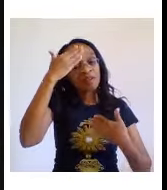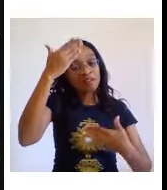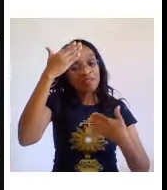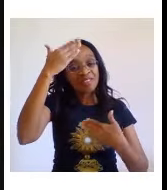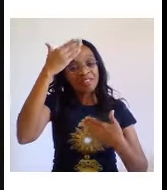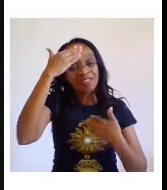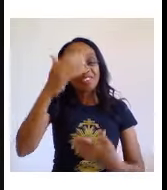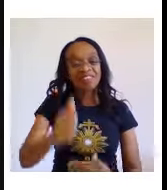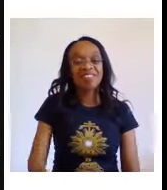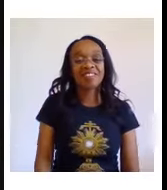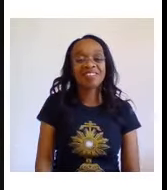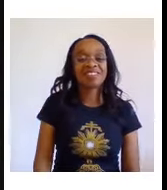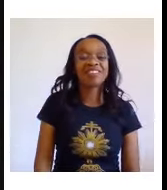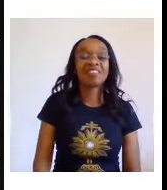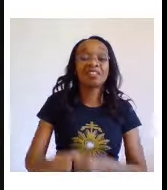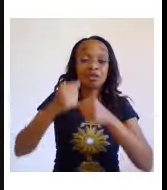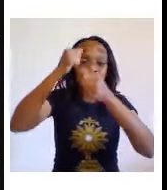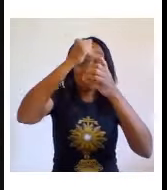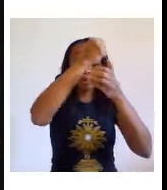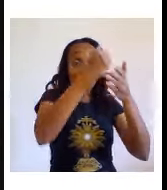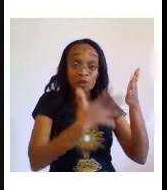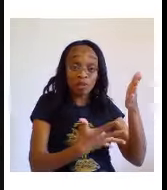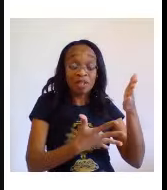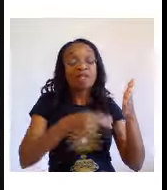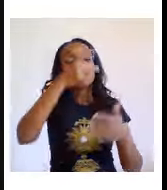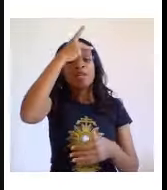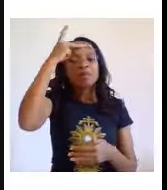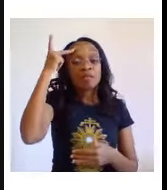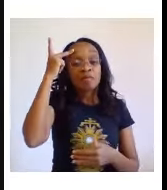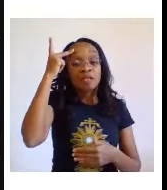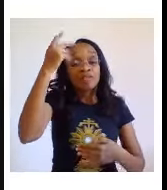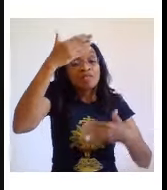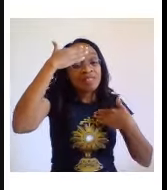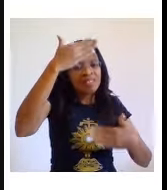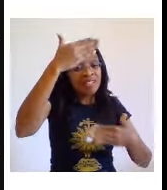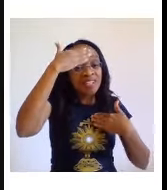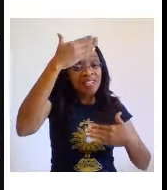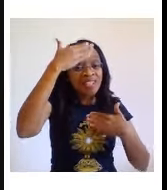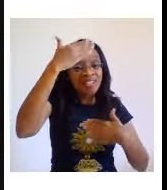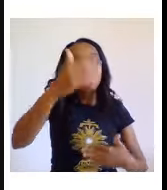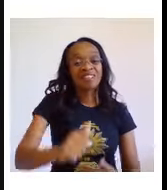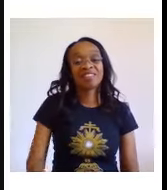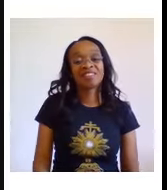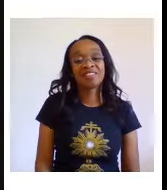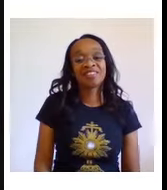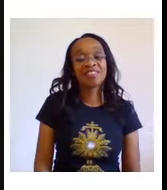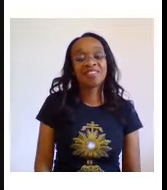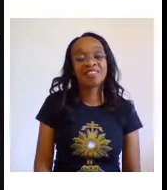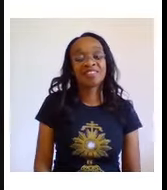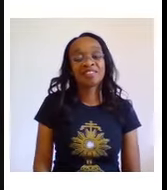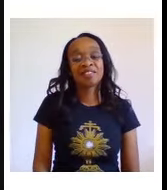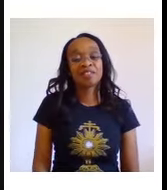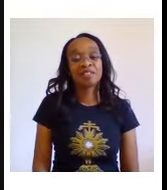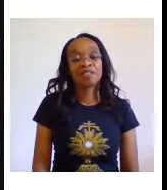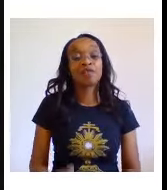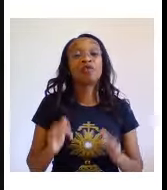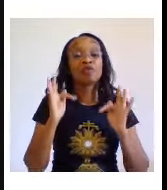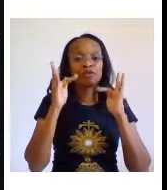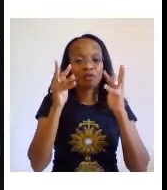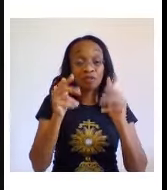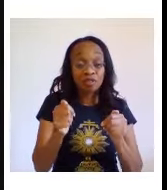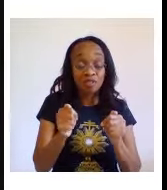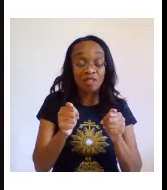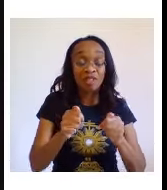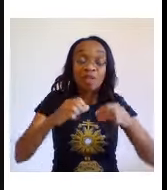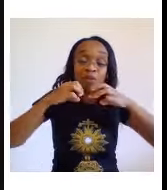exposição. No chat a gente vê as pessoas agradecendo. Esse final com esse poema, mais